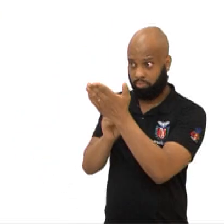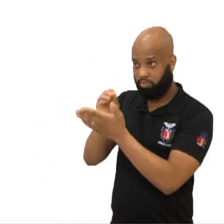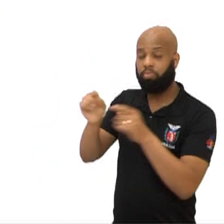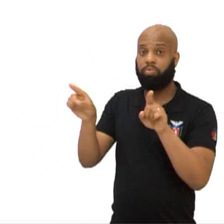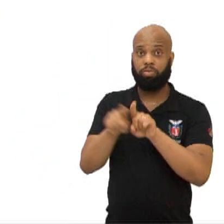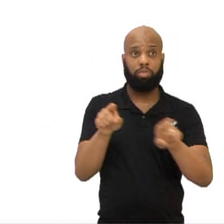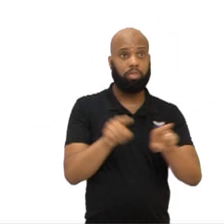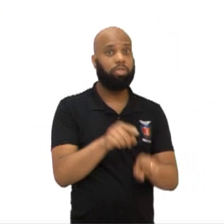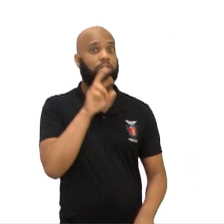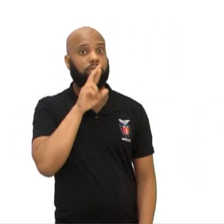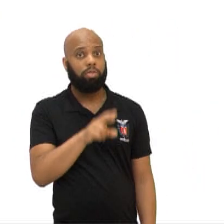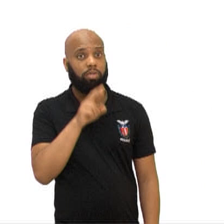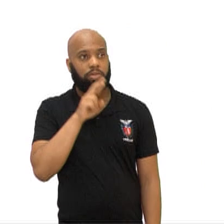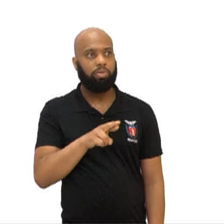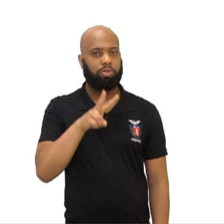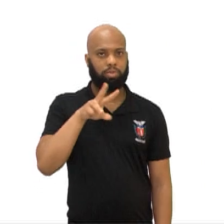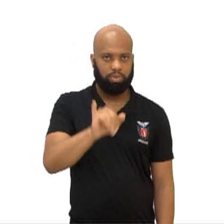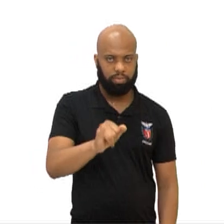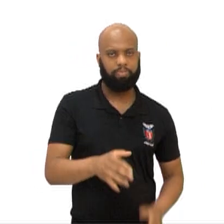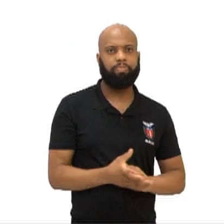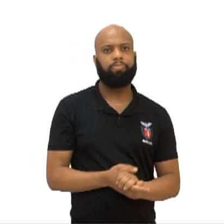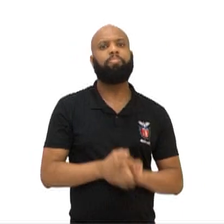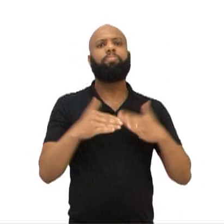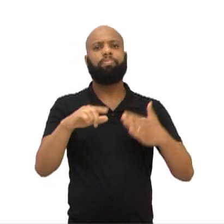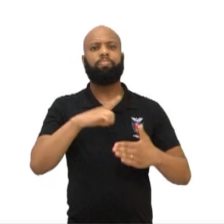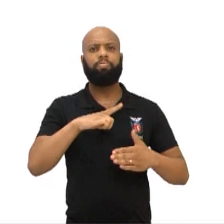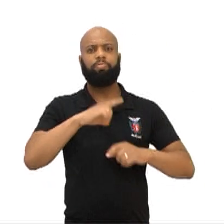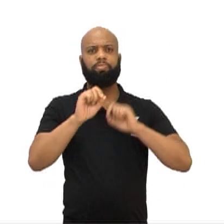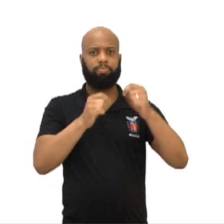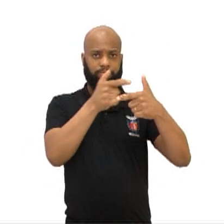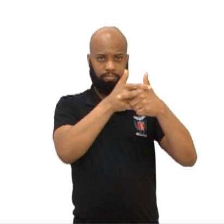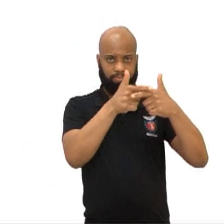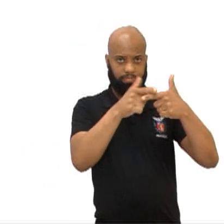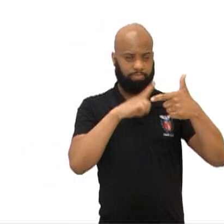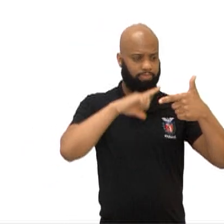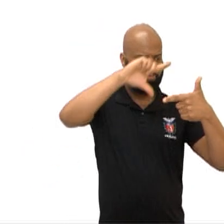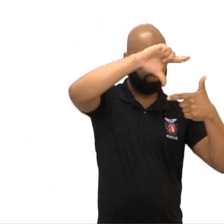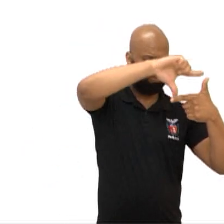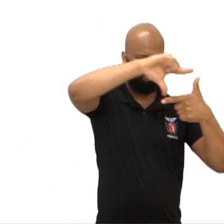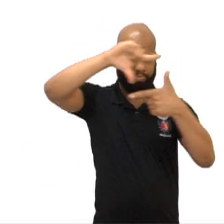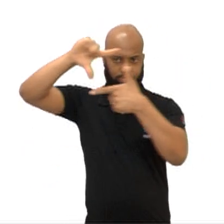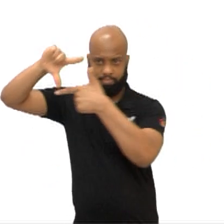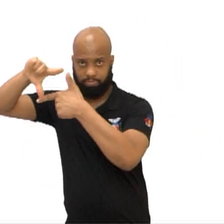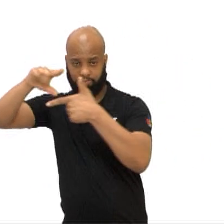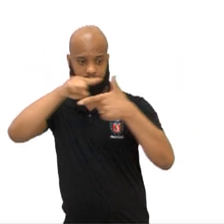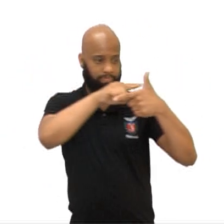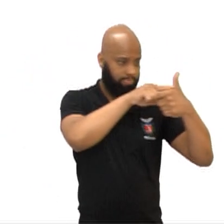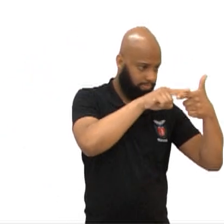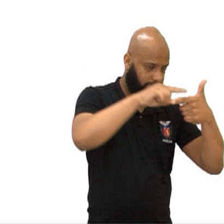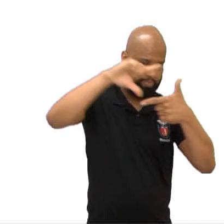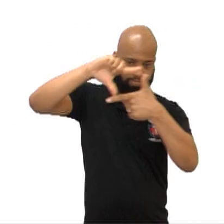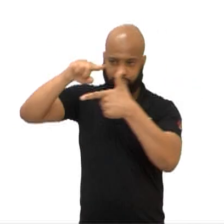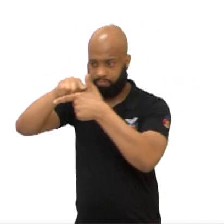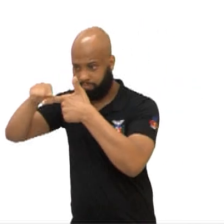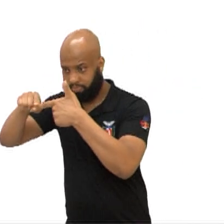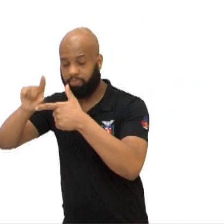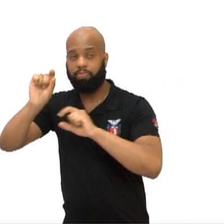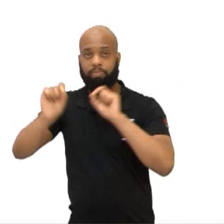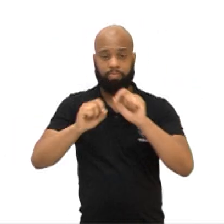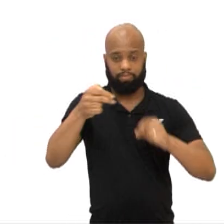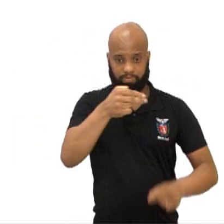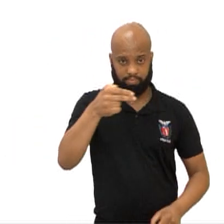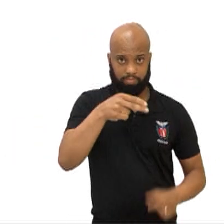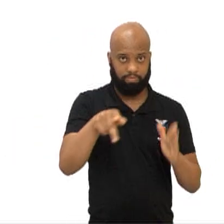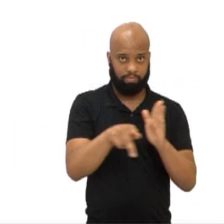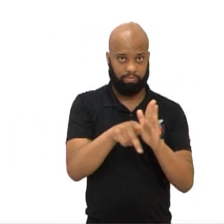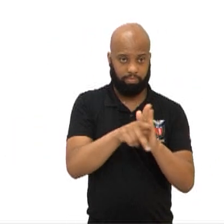a resolução daí. Sabendo que a razão entre as bases dos retângulos é igual à razão entre suas alturas,